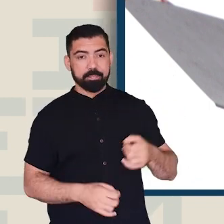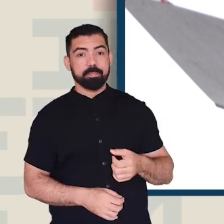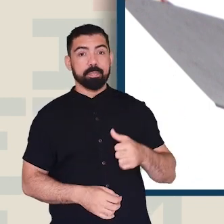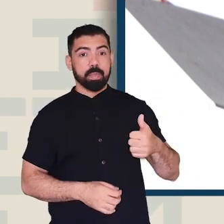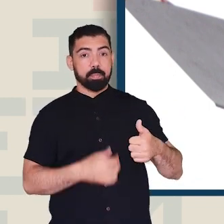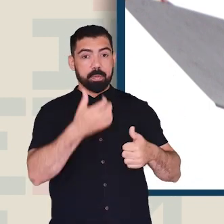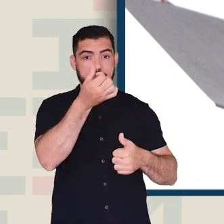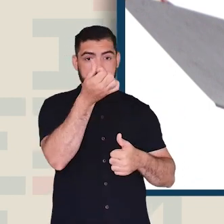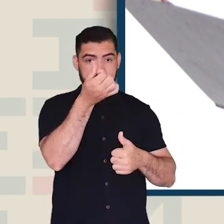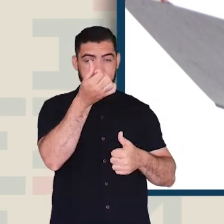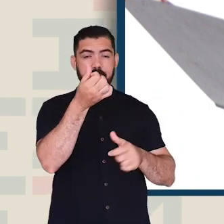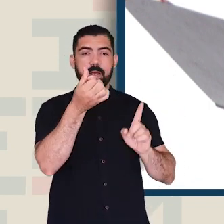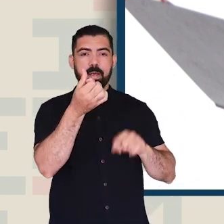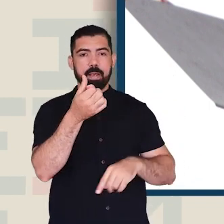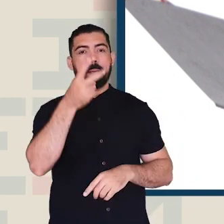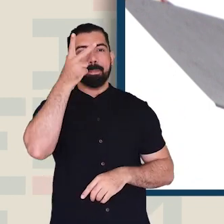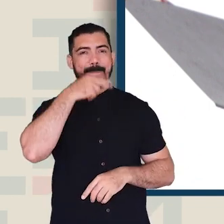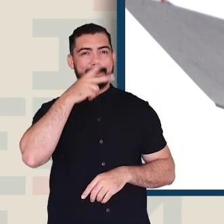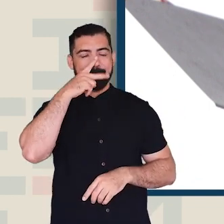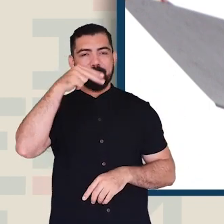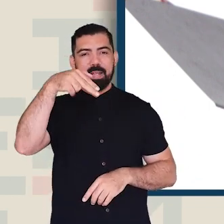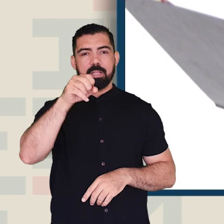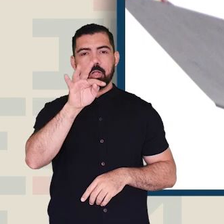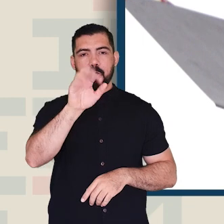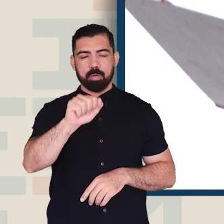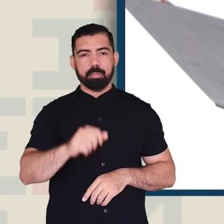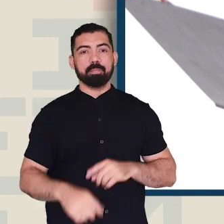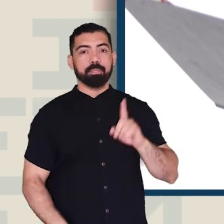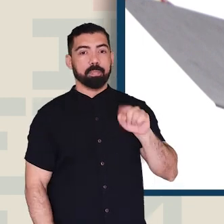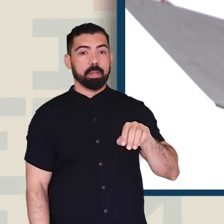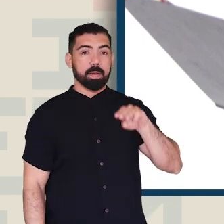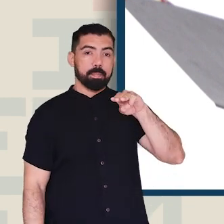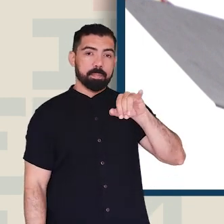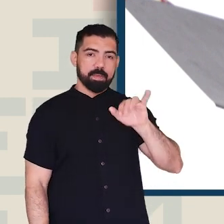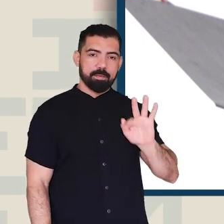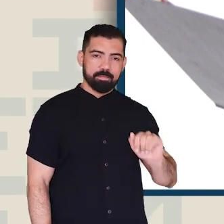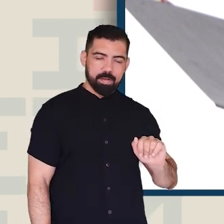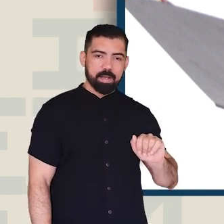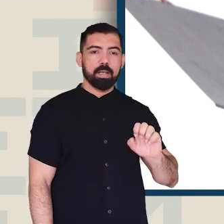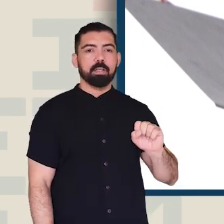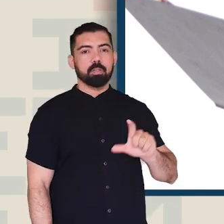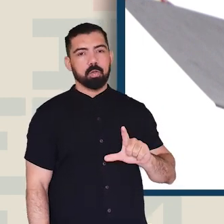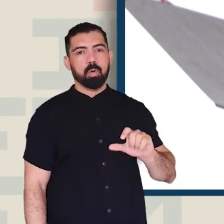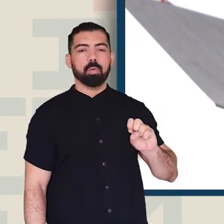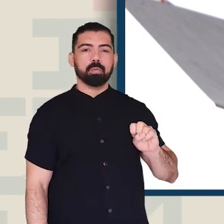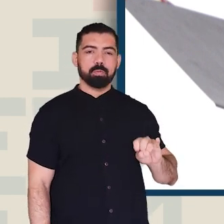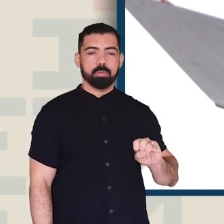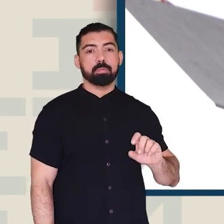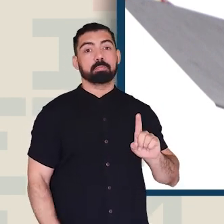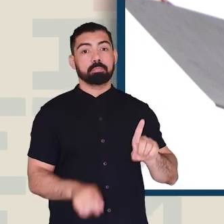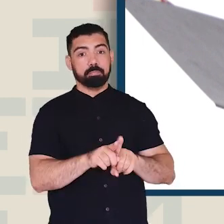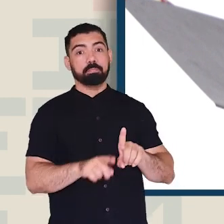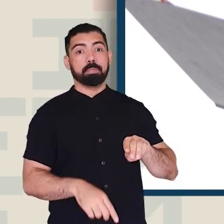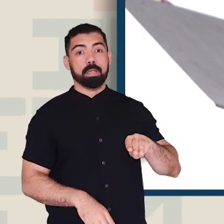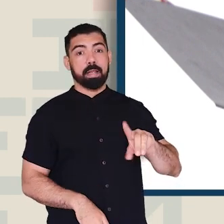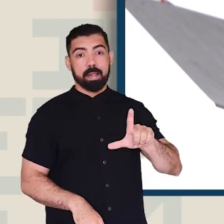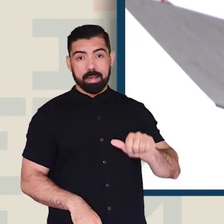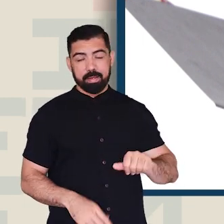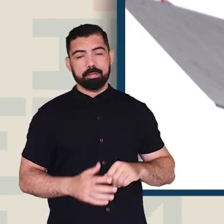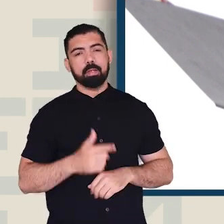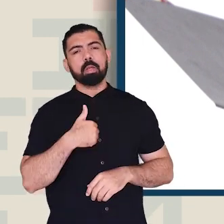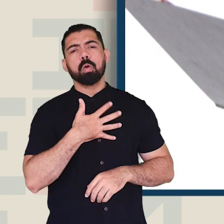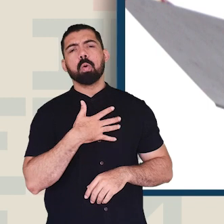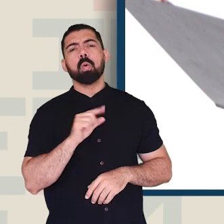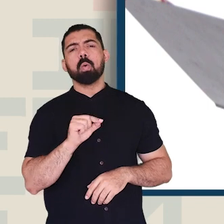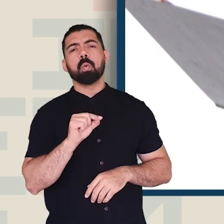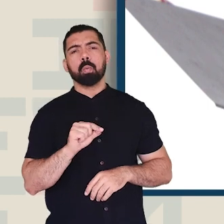instrumento são a mesma nota, né? Então, Mi, Fá, Fá sustenido, Sol, Sol sustenido, Lá, né? Geralmente eu gosto